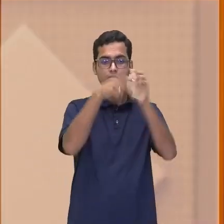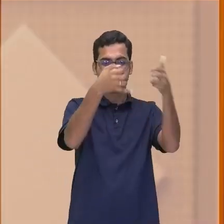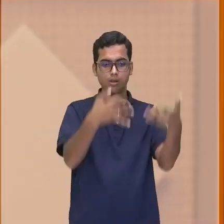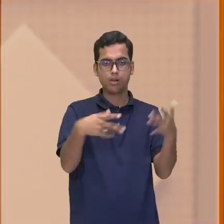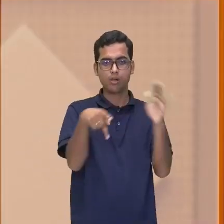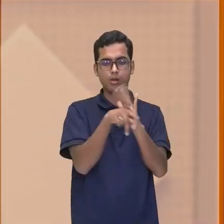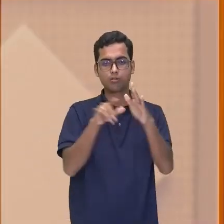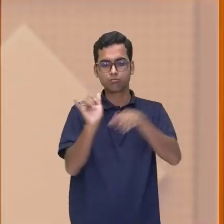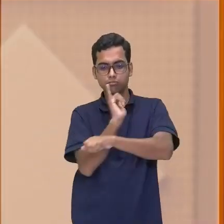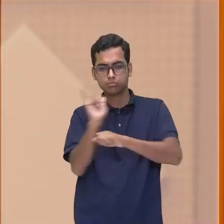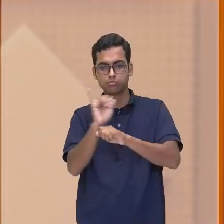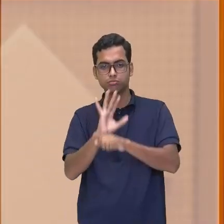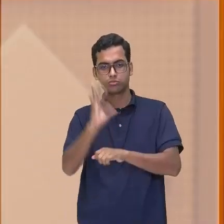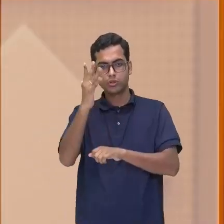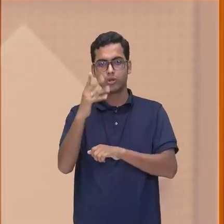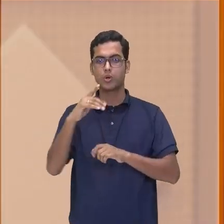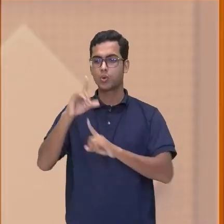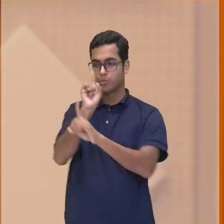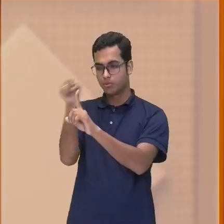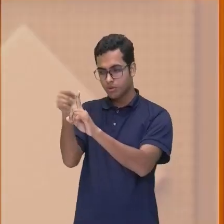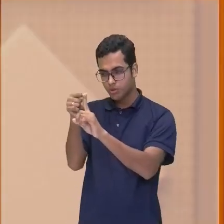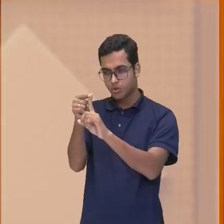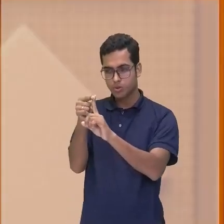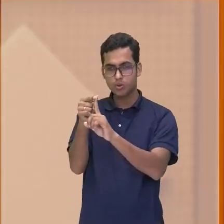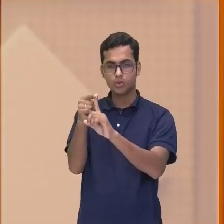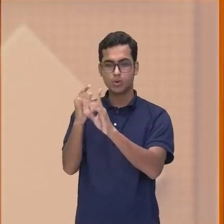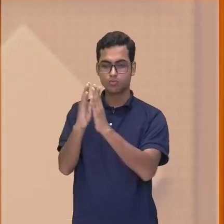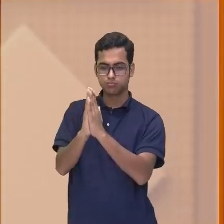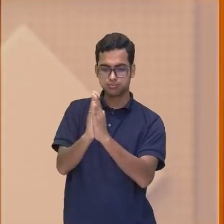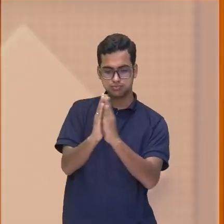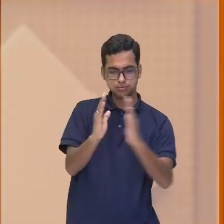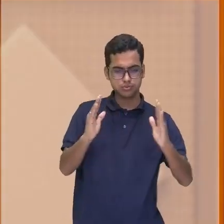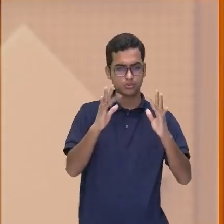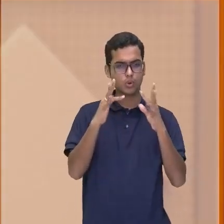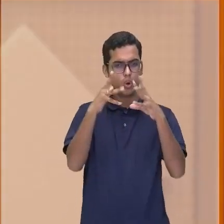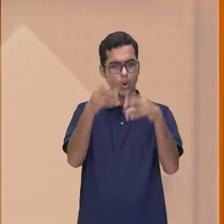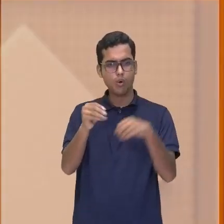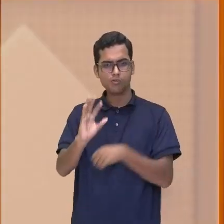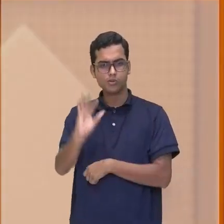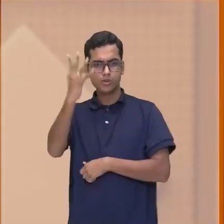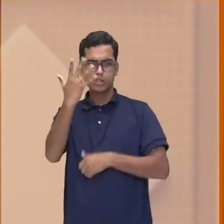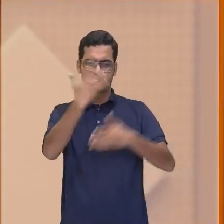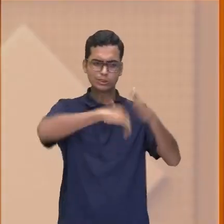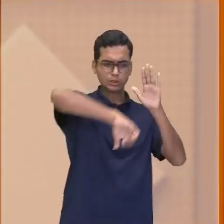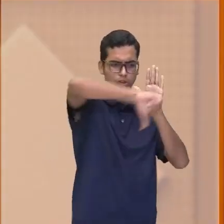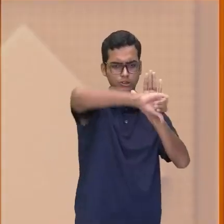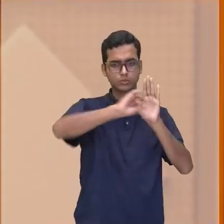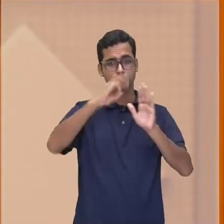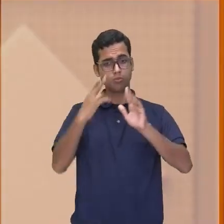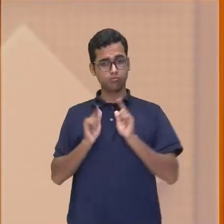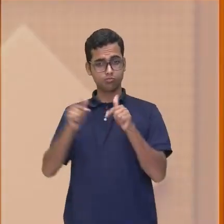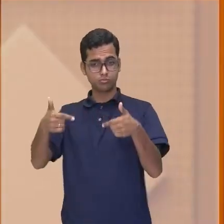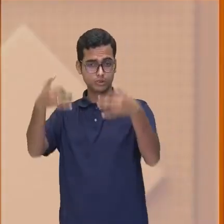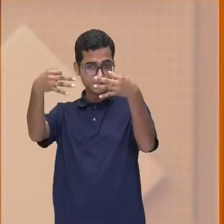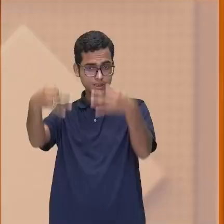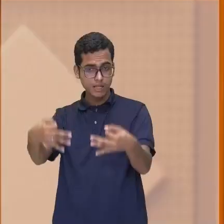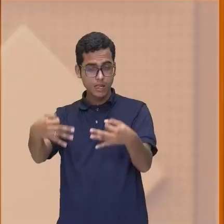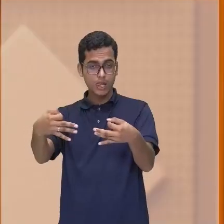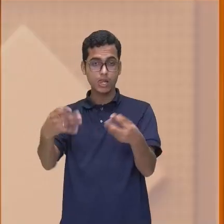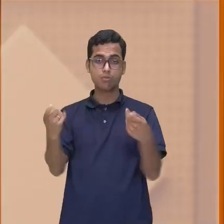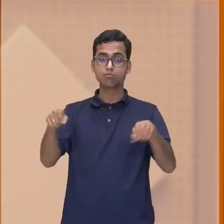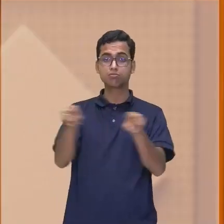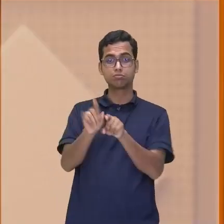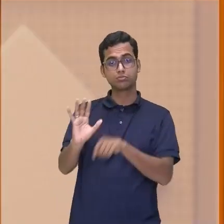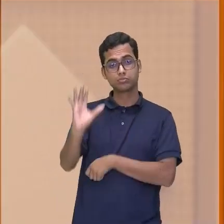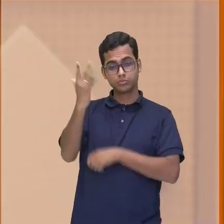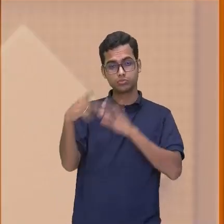que for necessário para alcançar um fim, seja ele lícito ou ilícito, pode ser aplicado na figura